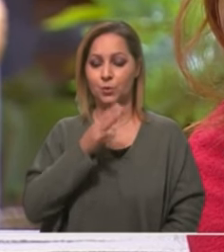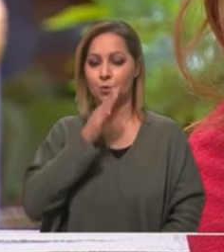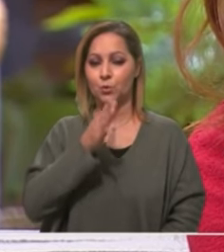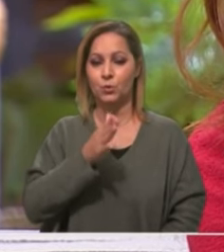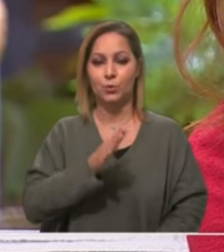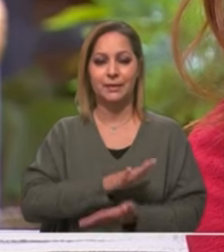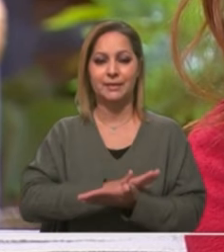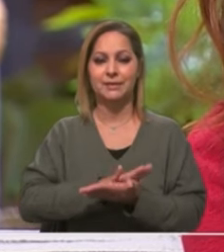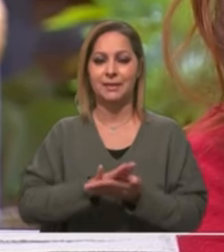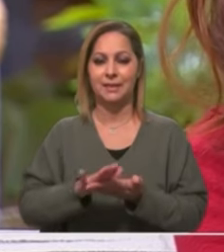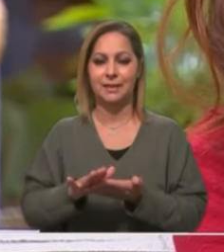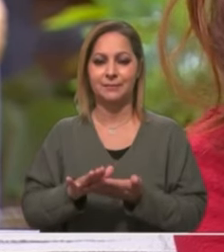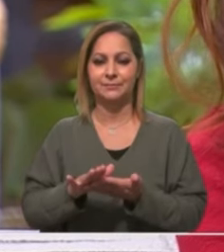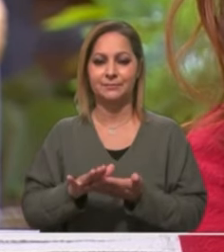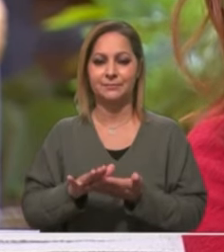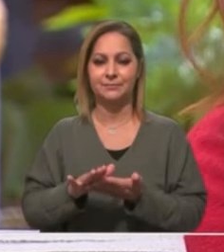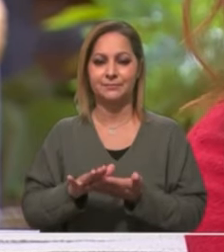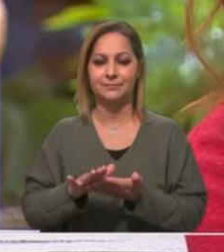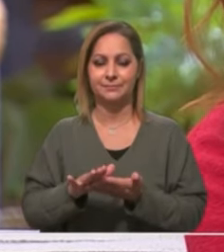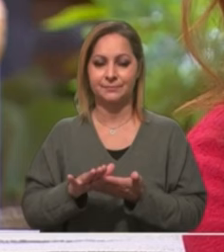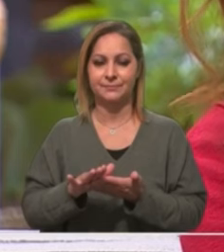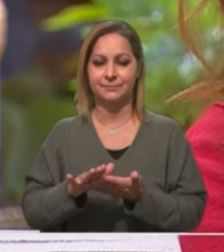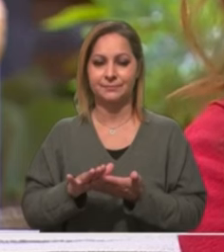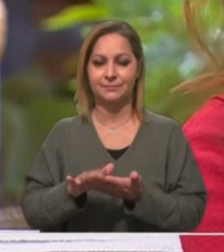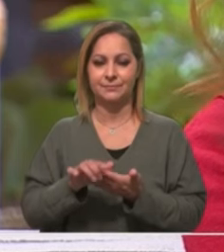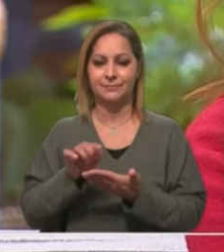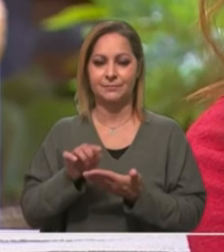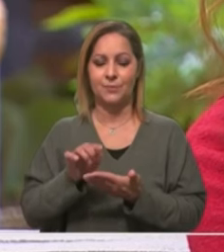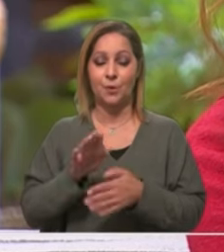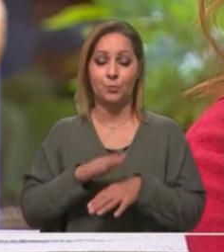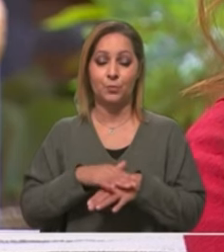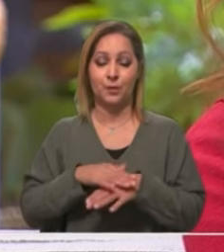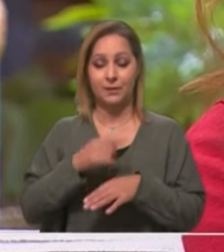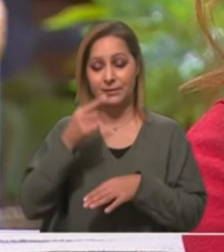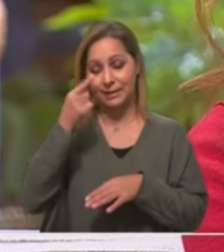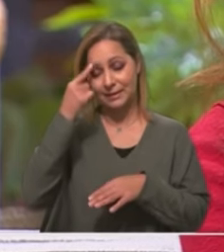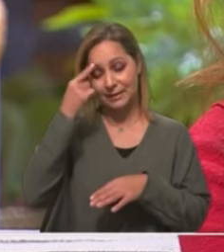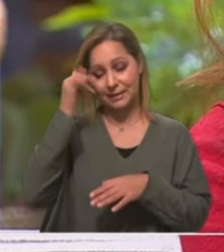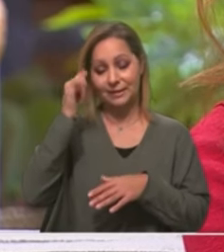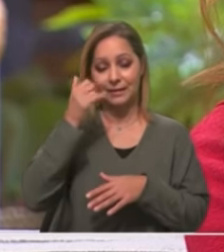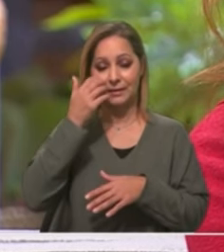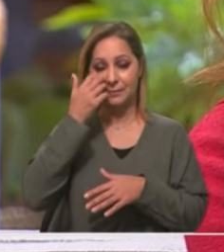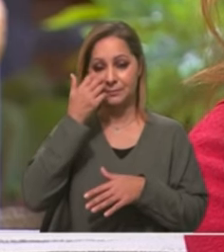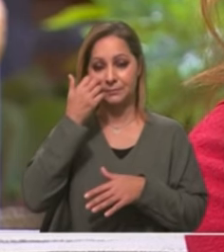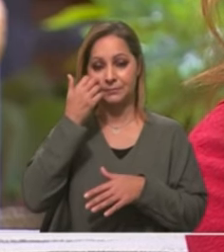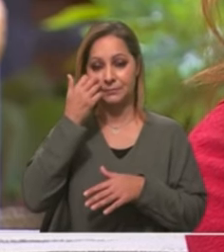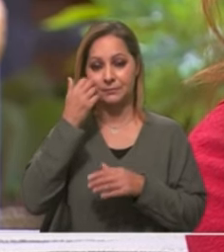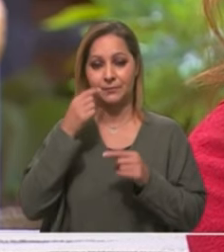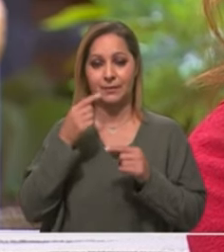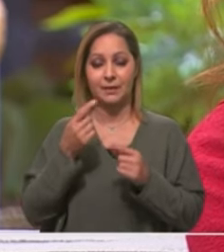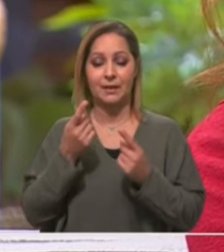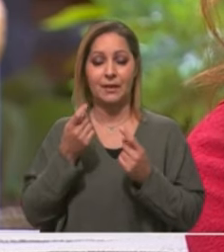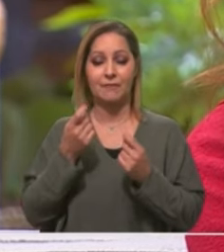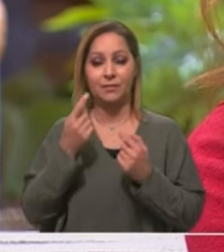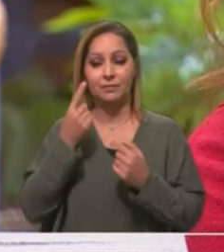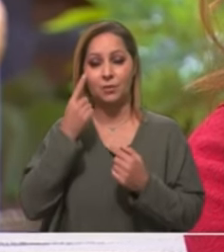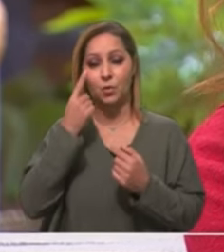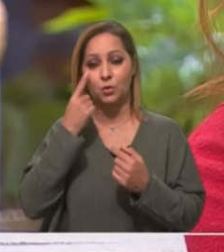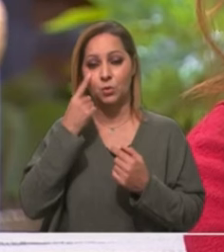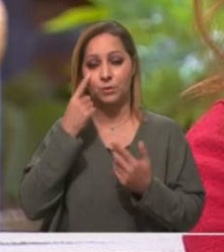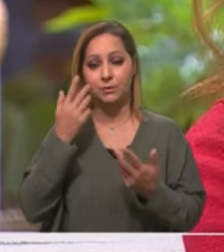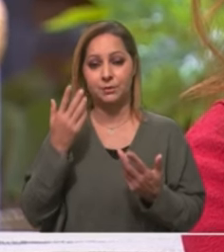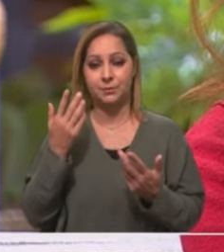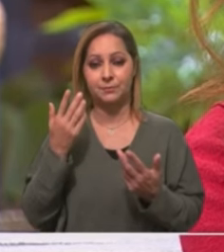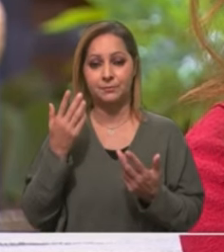ninguém. Pois. Por causa do estigma, não é? Esse desconhecimento. Portanto, eu acho